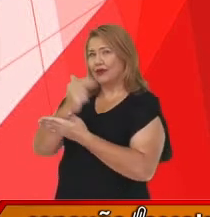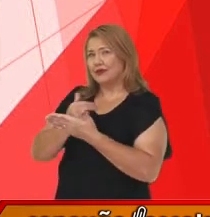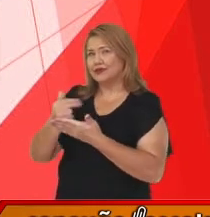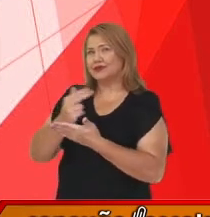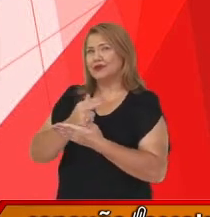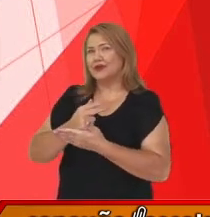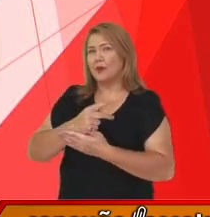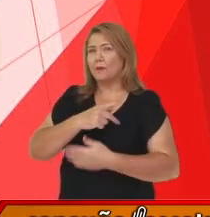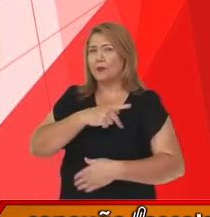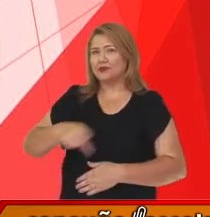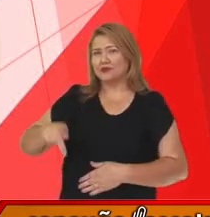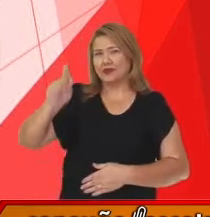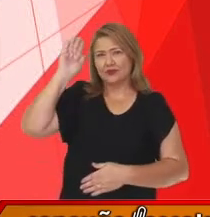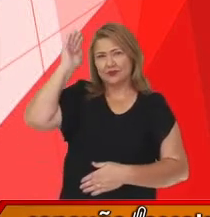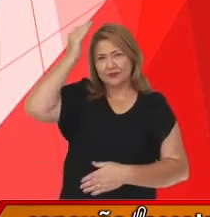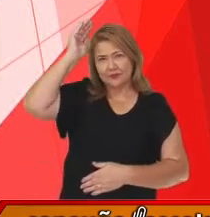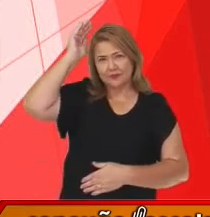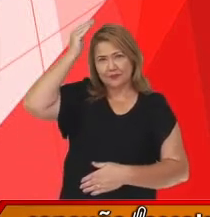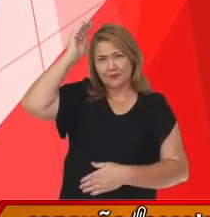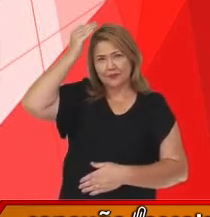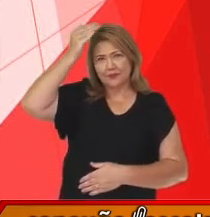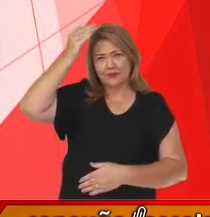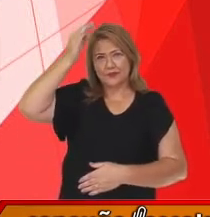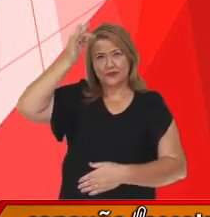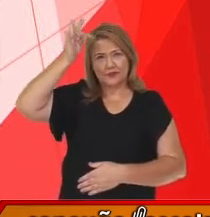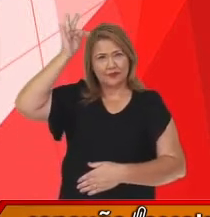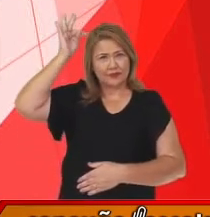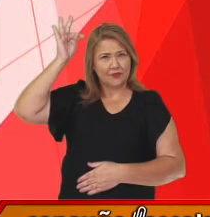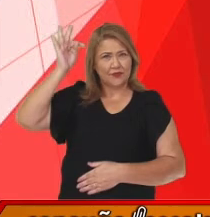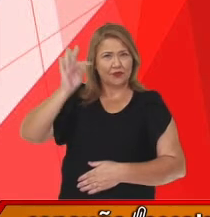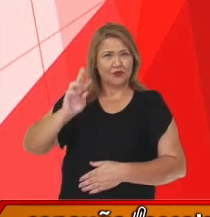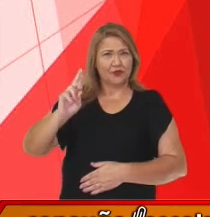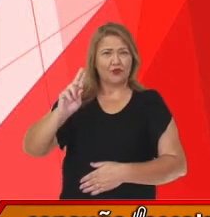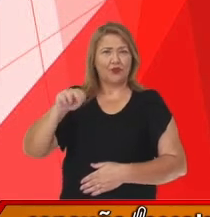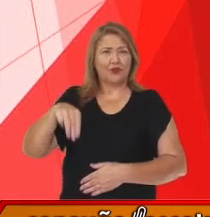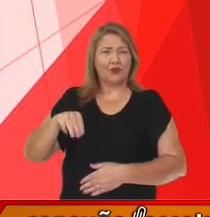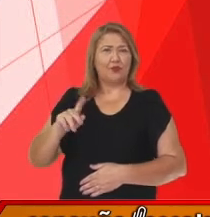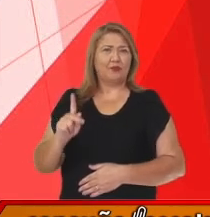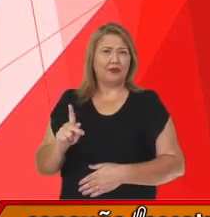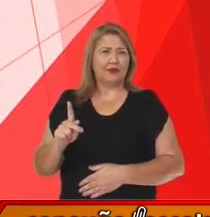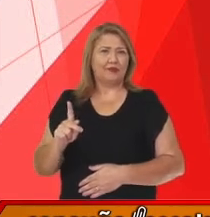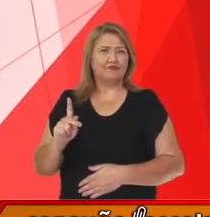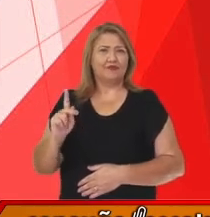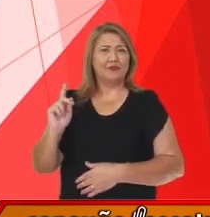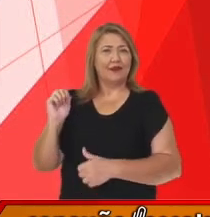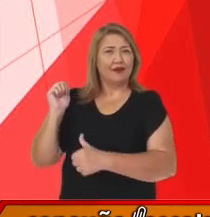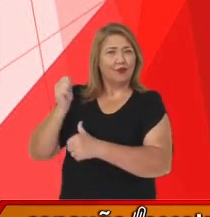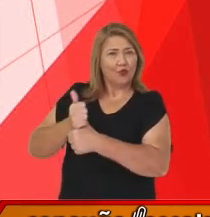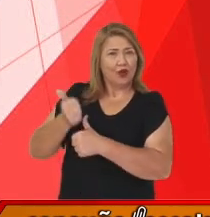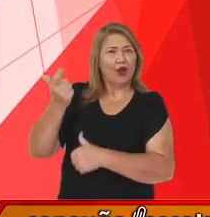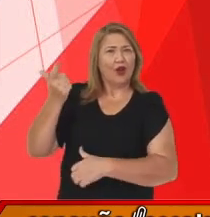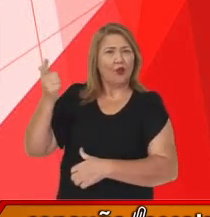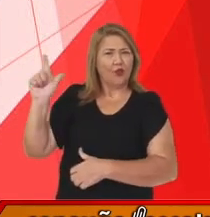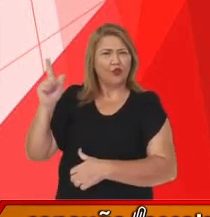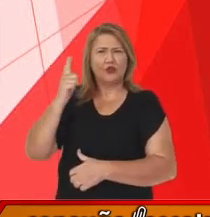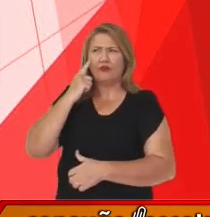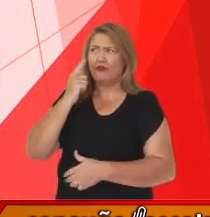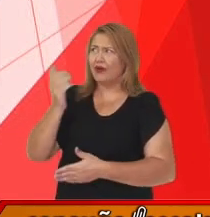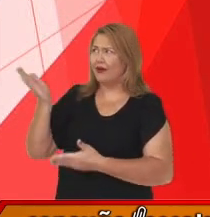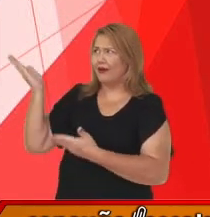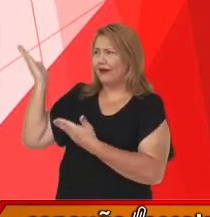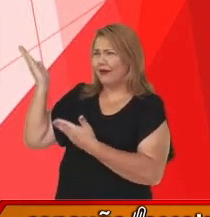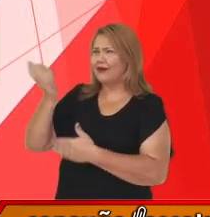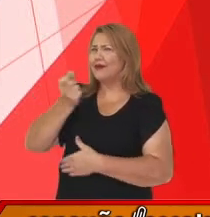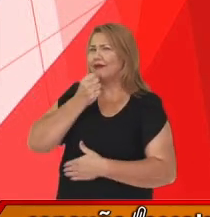foi eleito, governou durante 4 anos, e perdeu para o presidente Biden, que foi eleito recentemente. Mas observem vocês